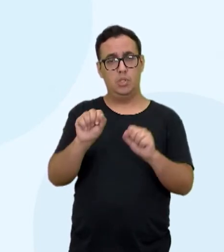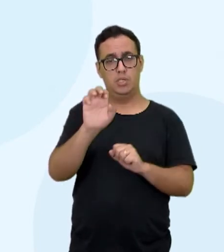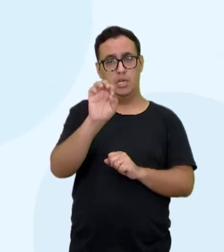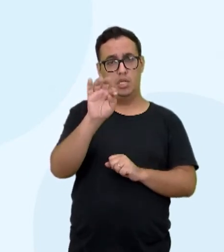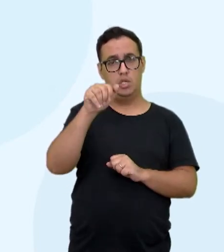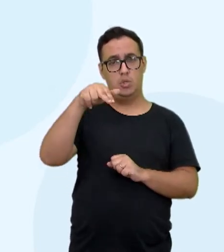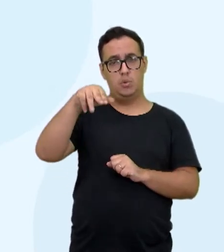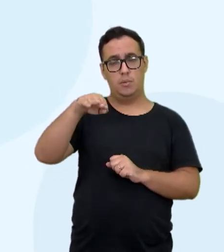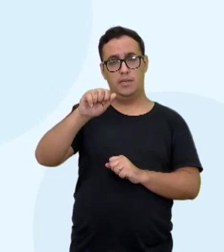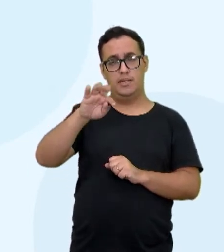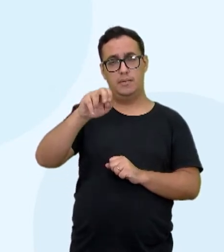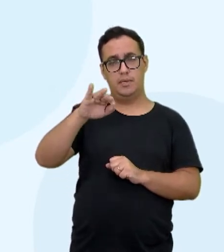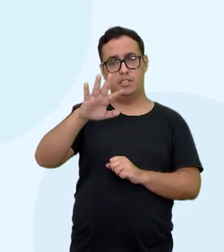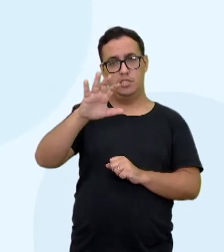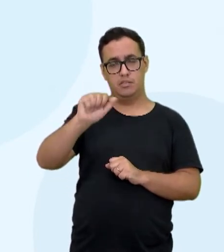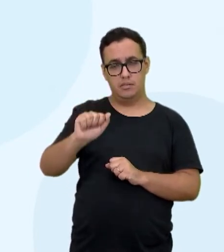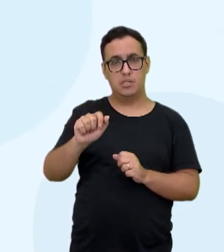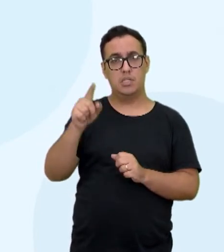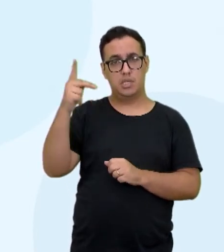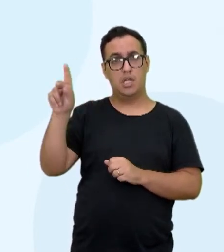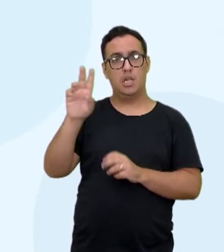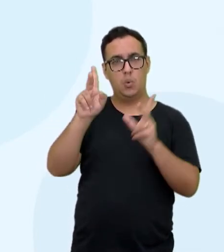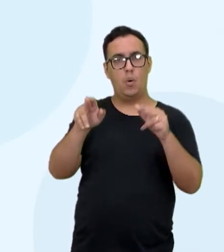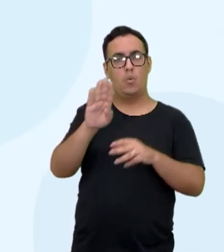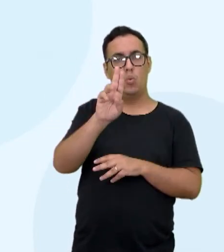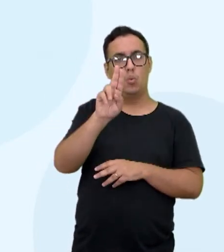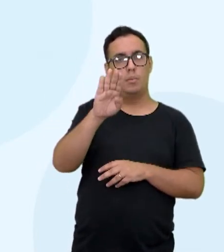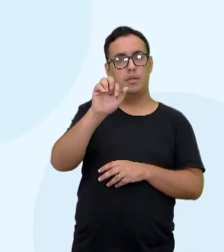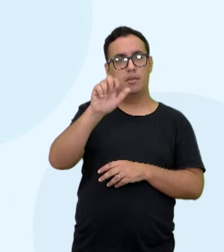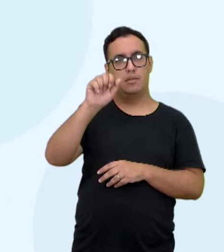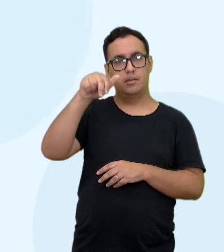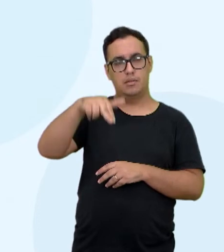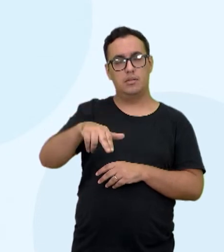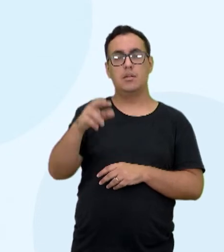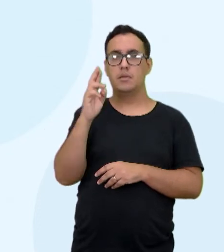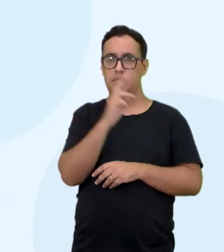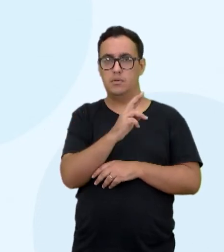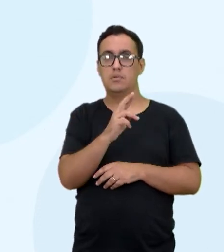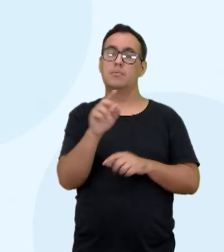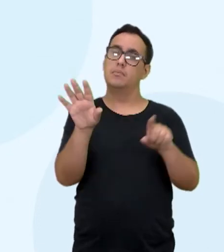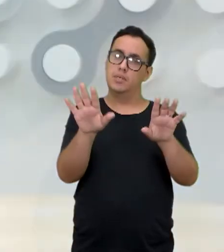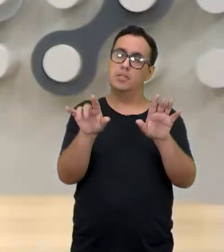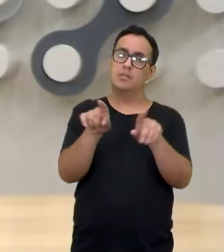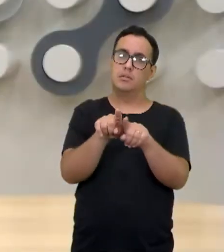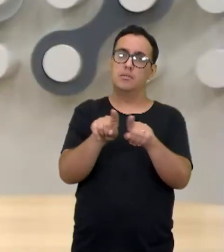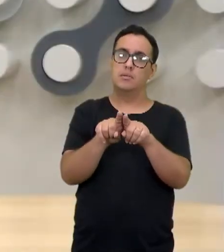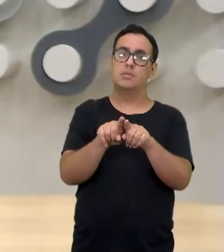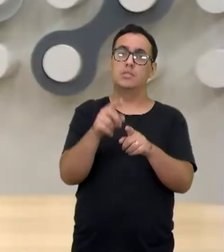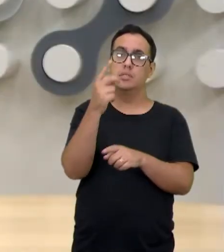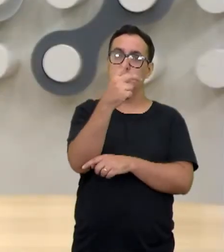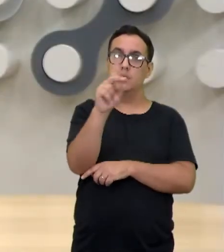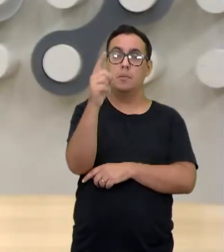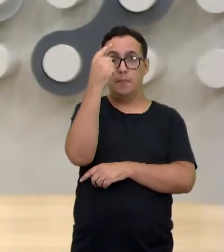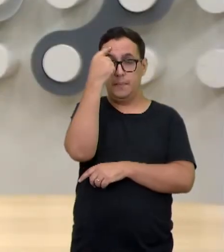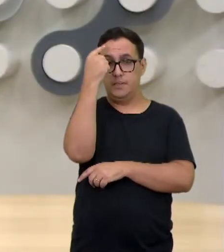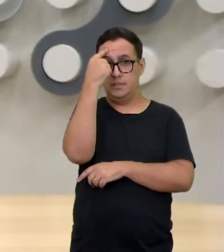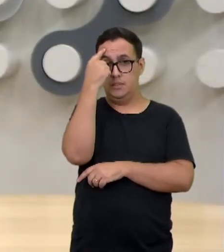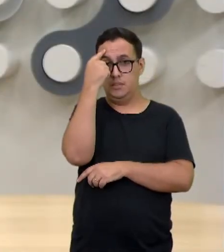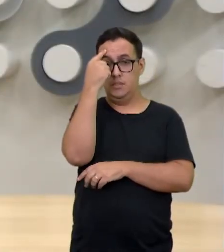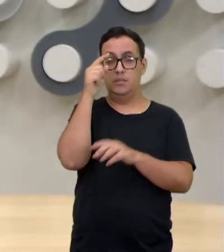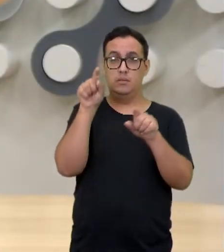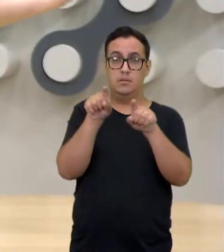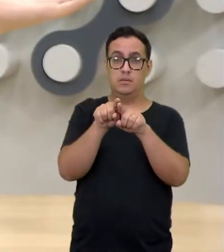do professor Ubiratã D'Ambrosio para responder essa pergunta, mas tenham em conta também, isso é, não deixem de levar em consideração